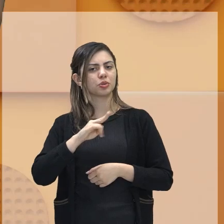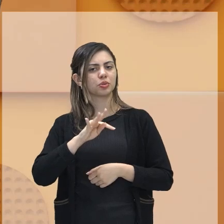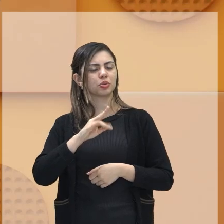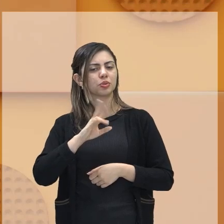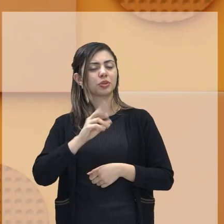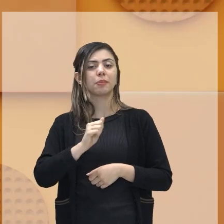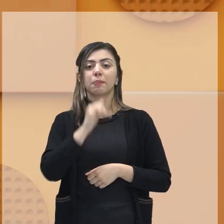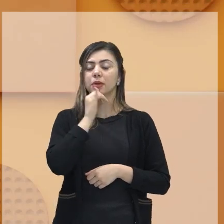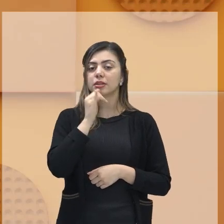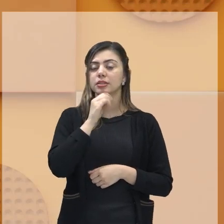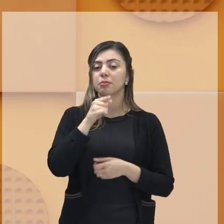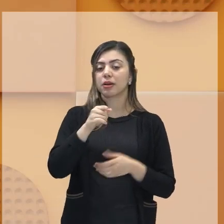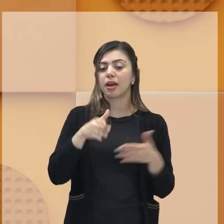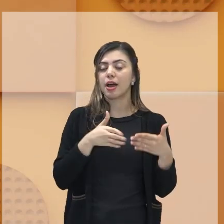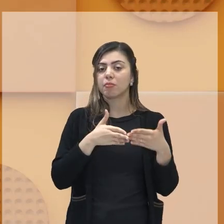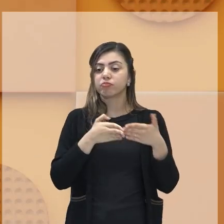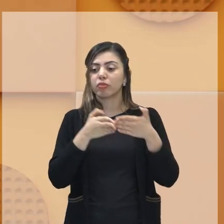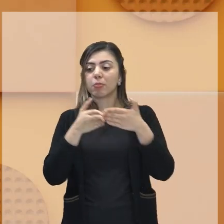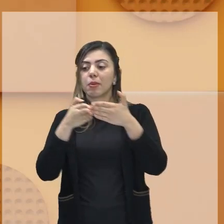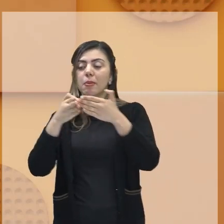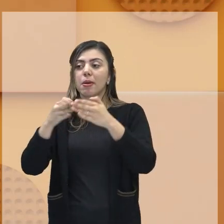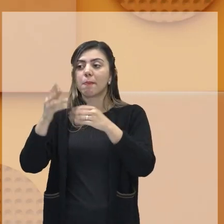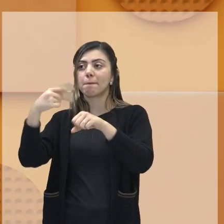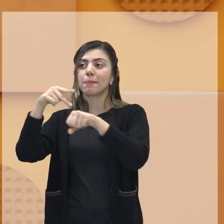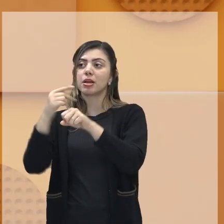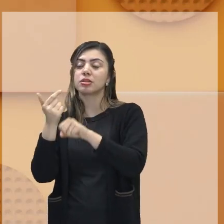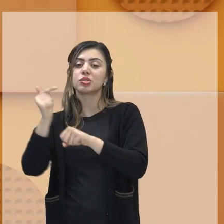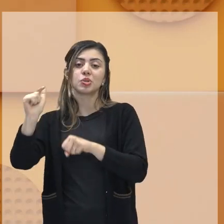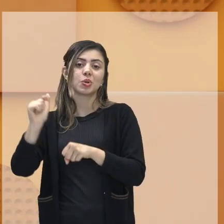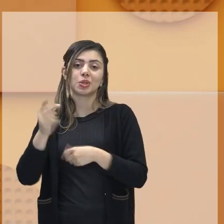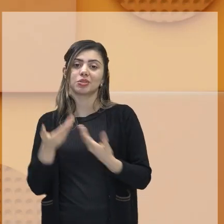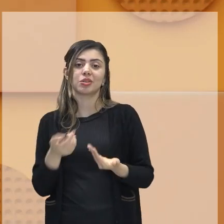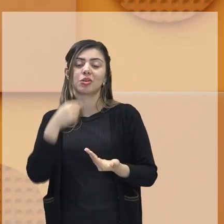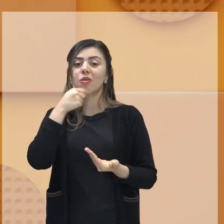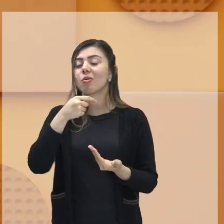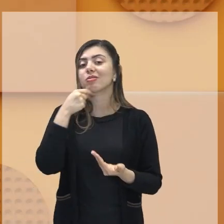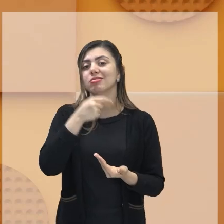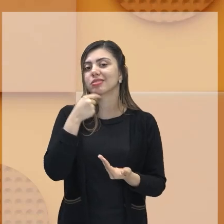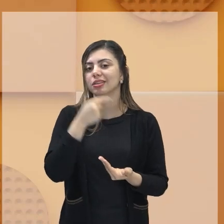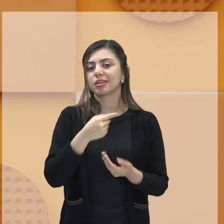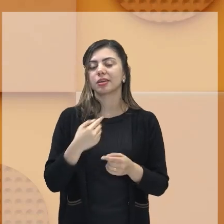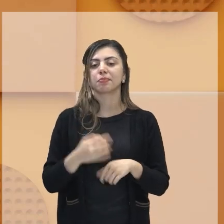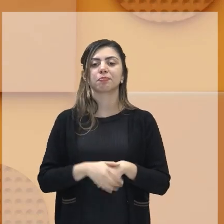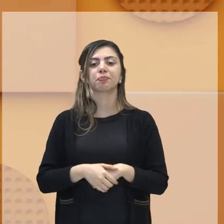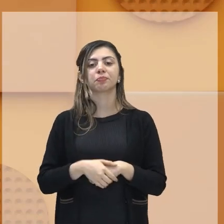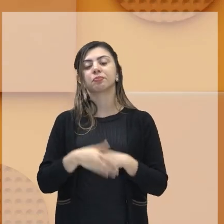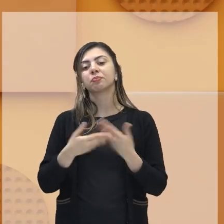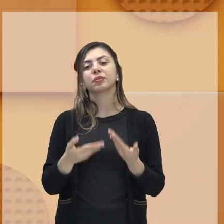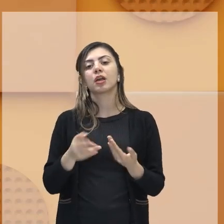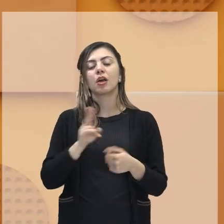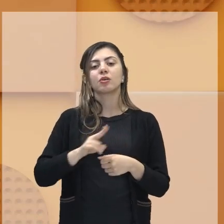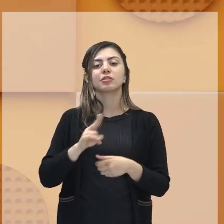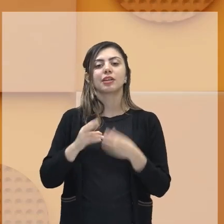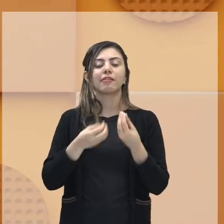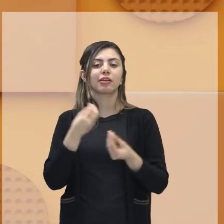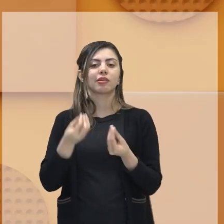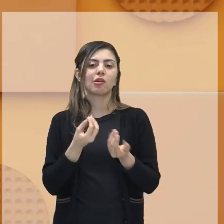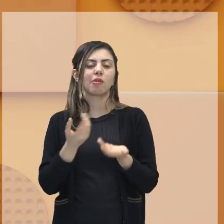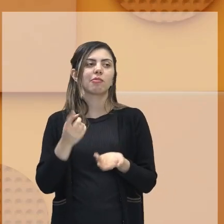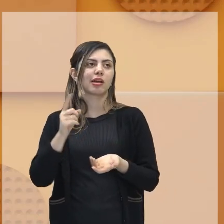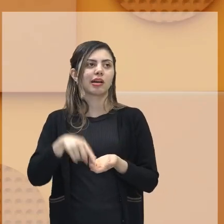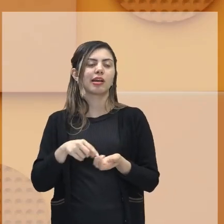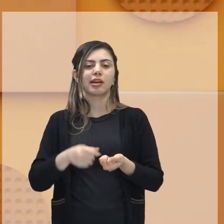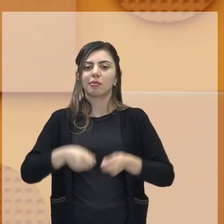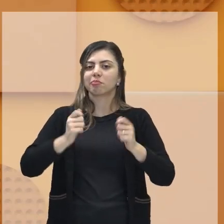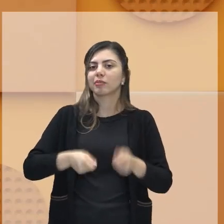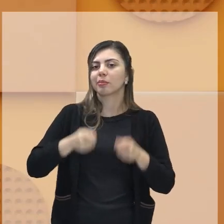momento, o transporte da safra cafeeira que era enviada para o exterior era feito no lombo do jumento, no lombo do burro, em